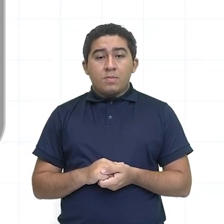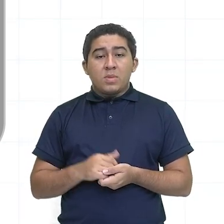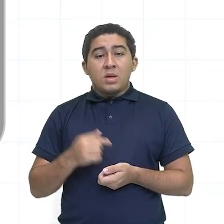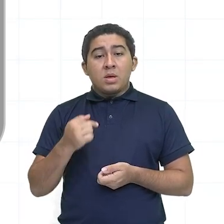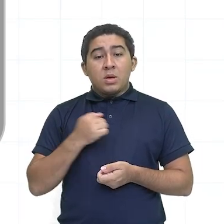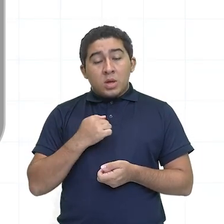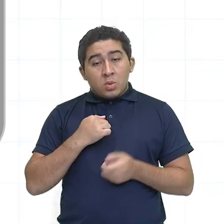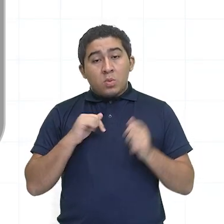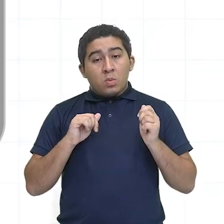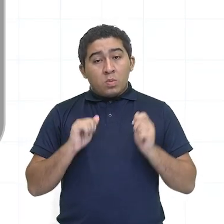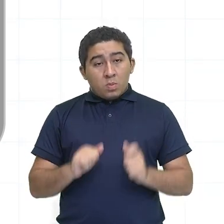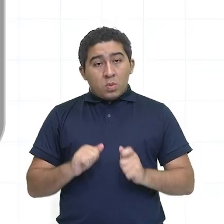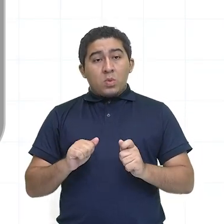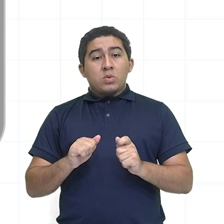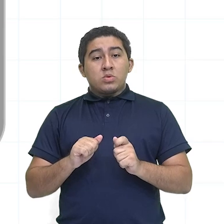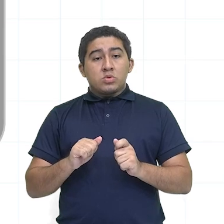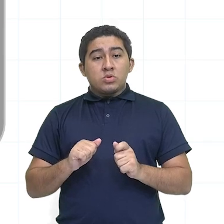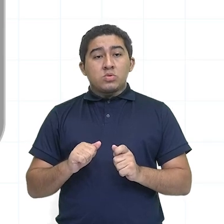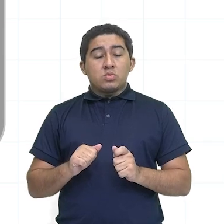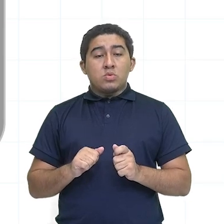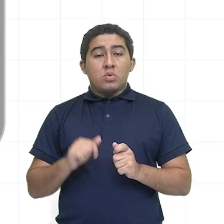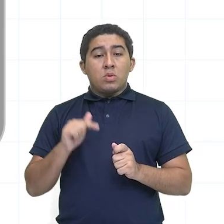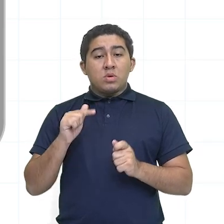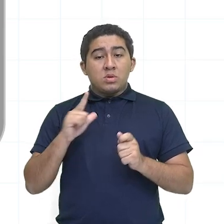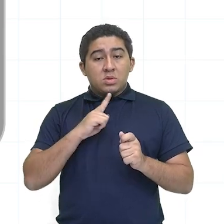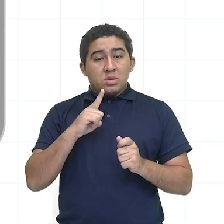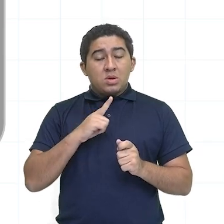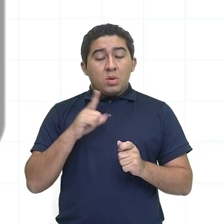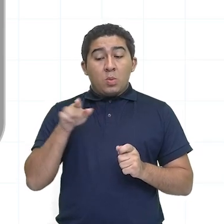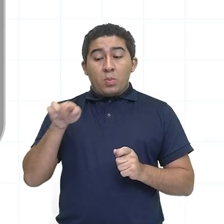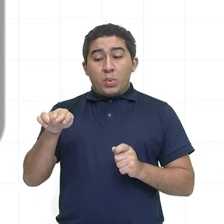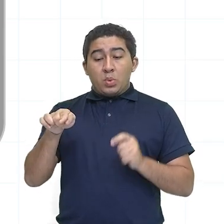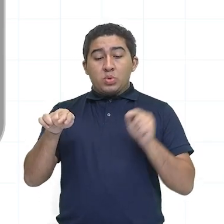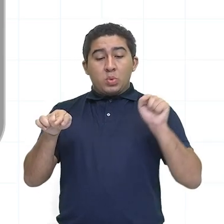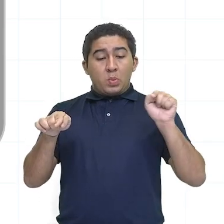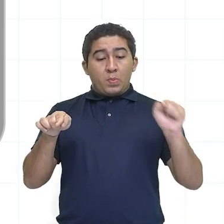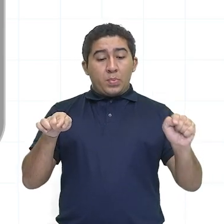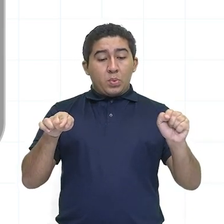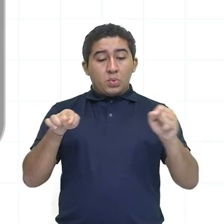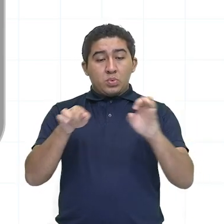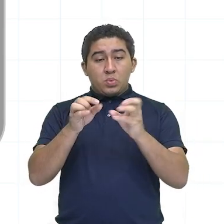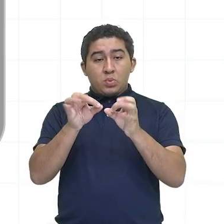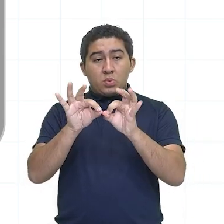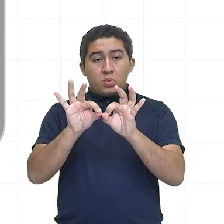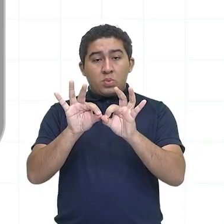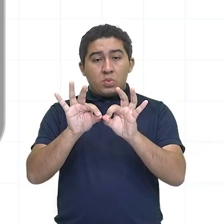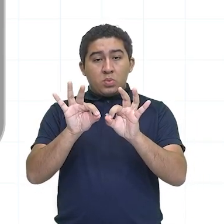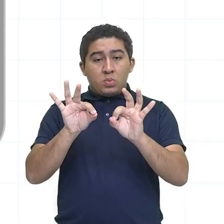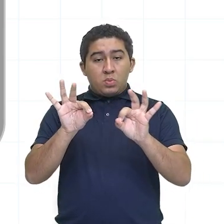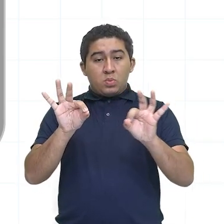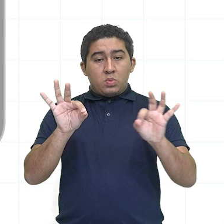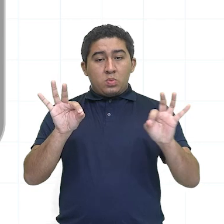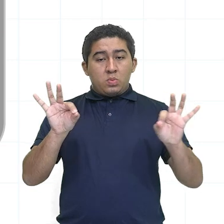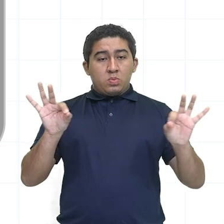exemplo, a distância do campo. Ó. Vamos voltar aqui